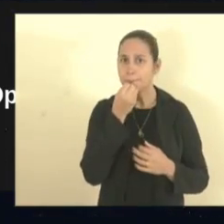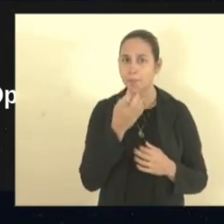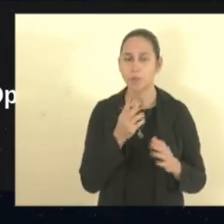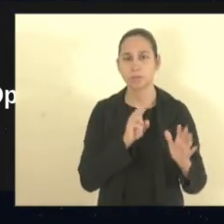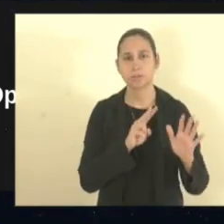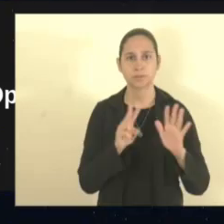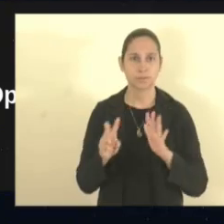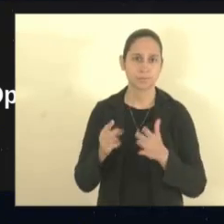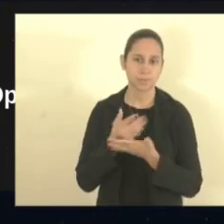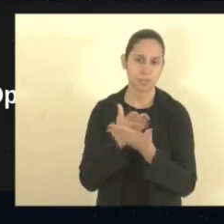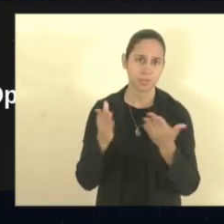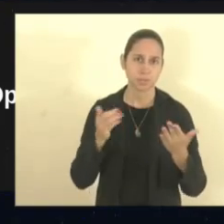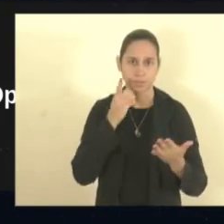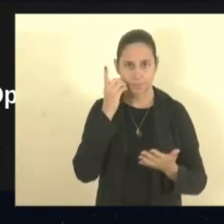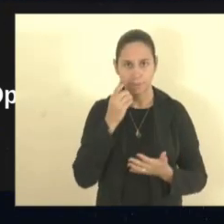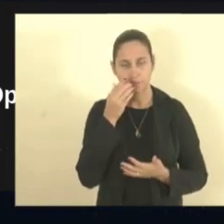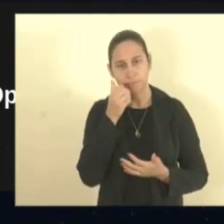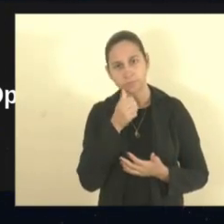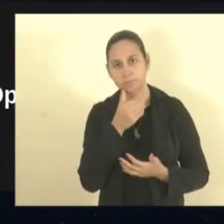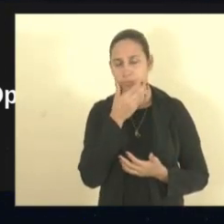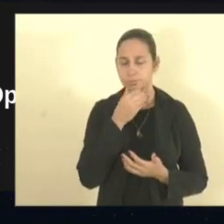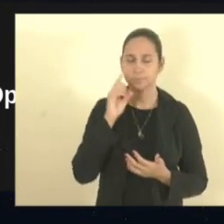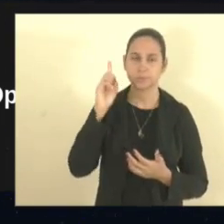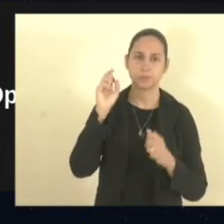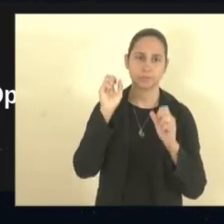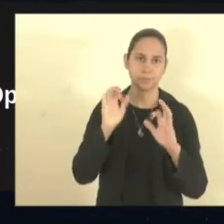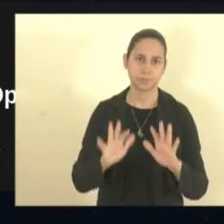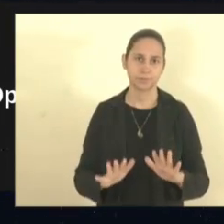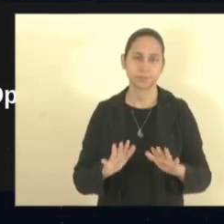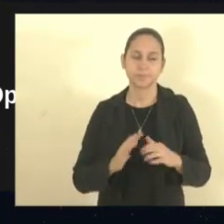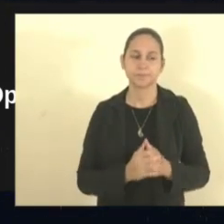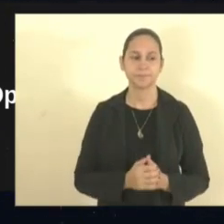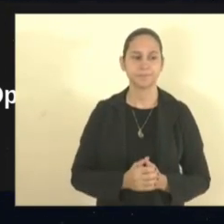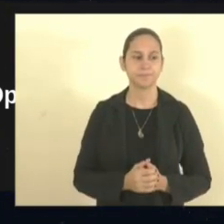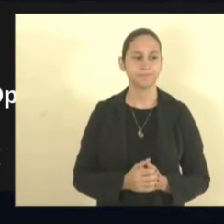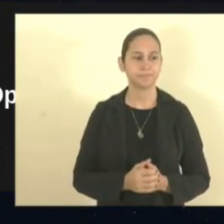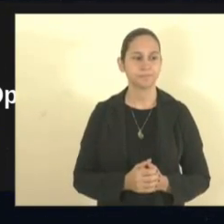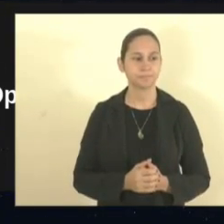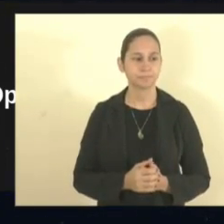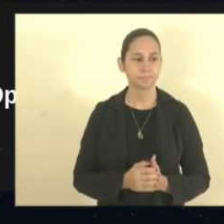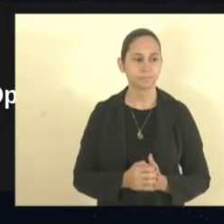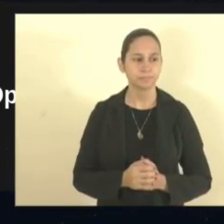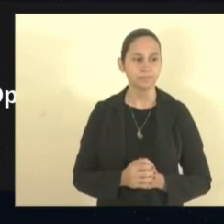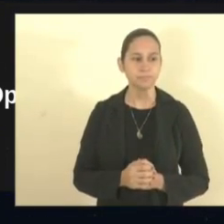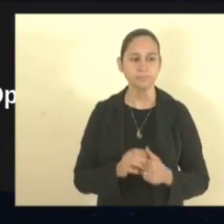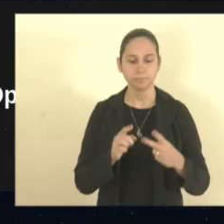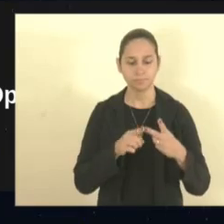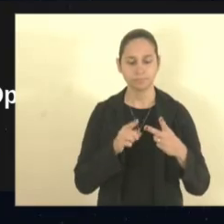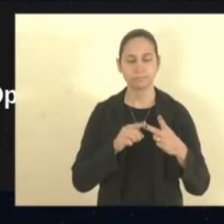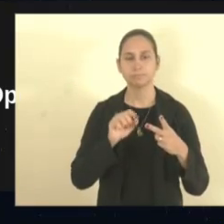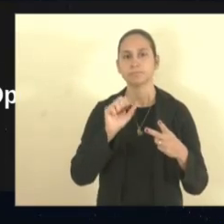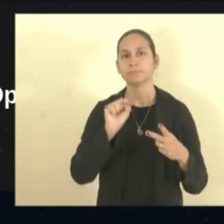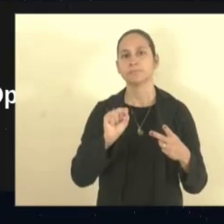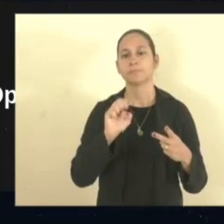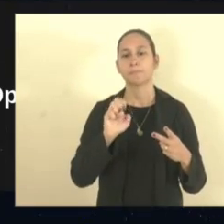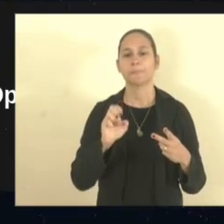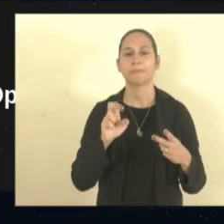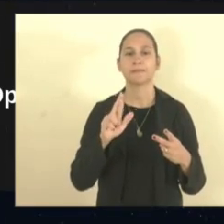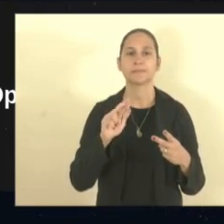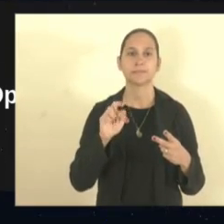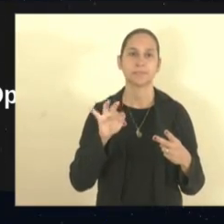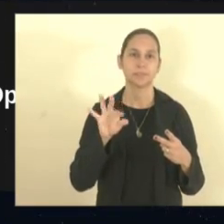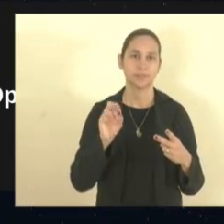semana a todos os deputados e deputadas. Que Deus abençoe. Muito obrigado, deputado Mazinho dos Anjos. Com a palavra, deputado Sérgio Meneghelli, para justificar o